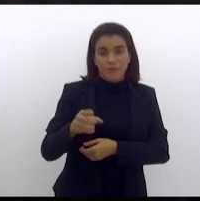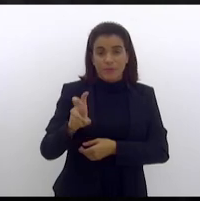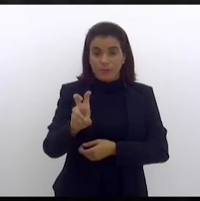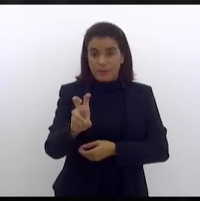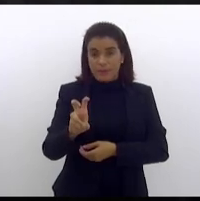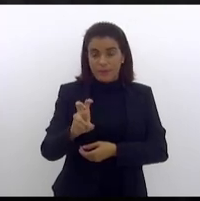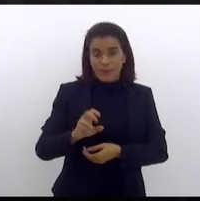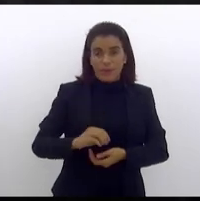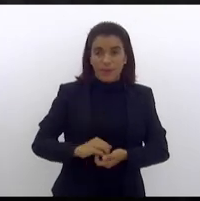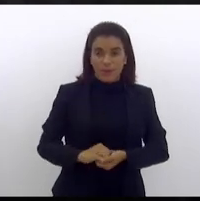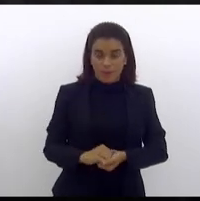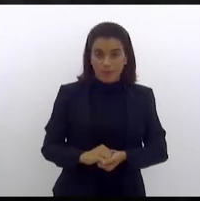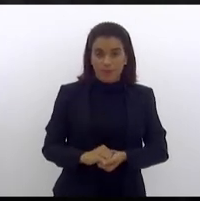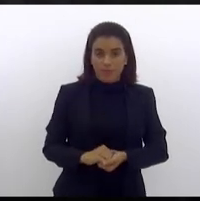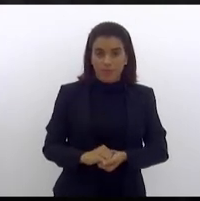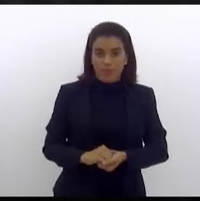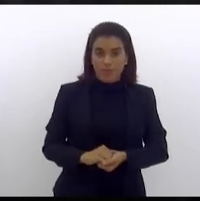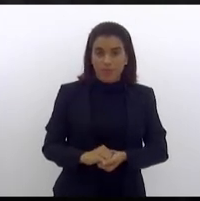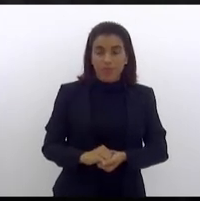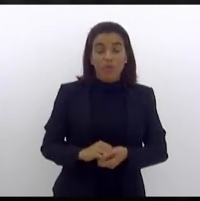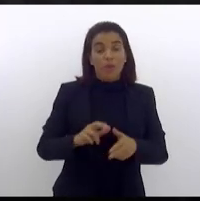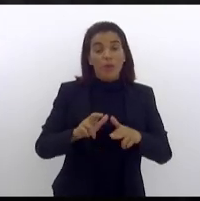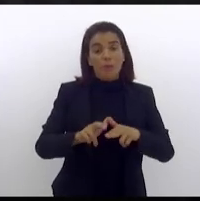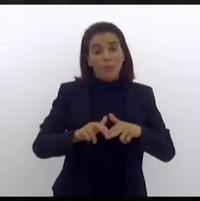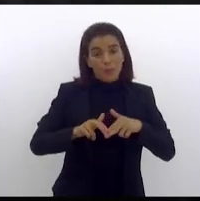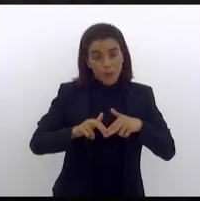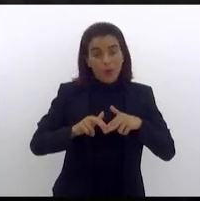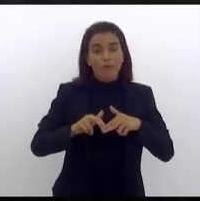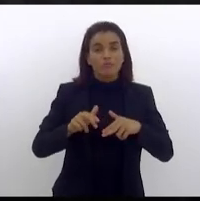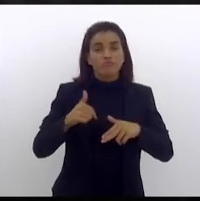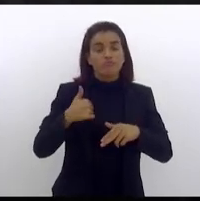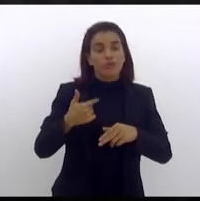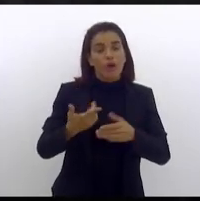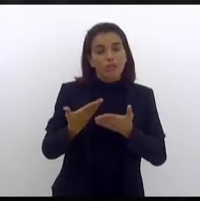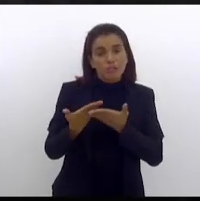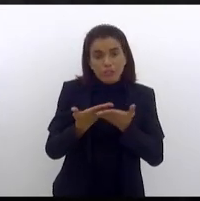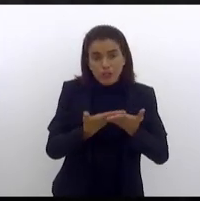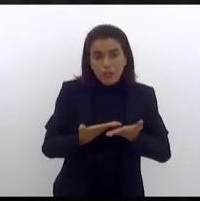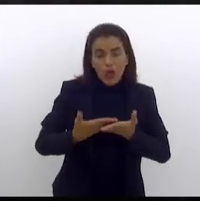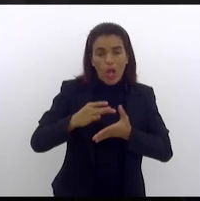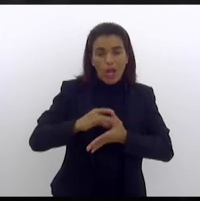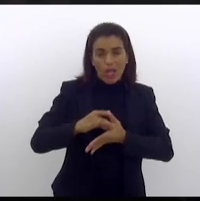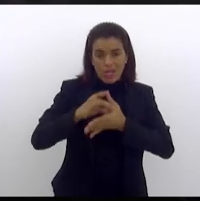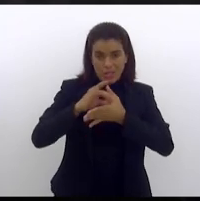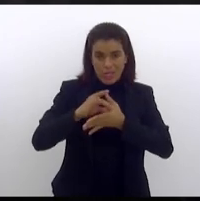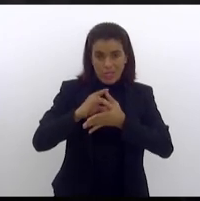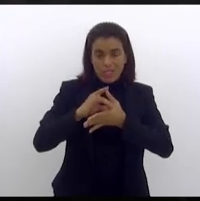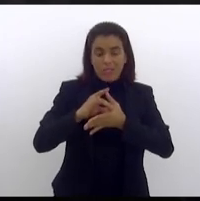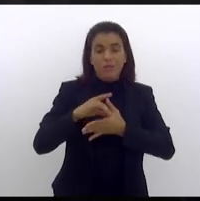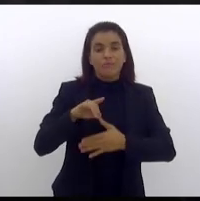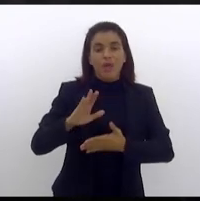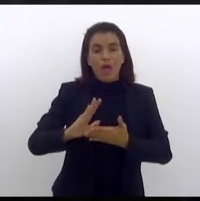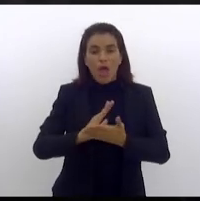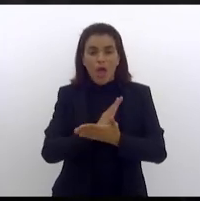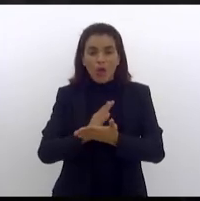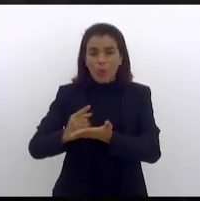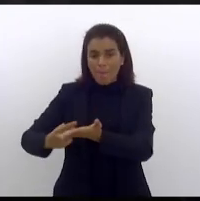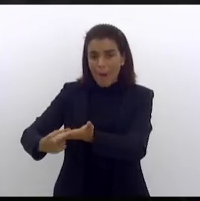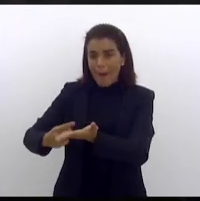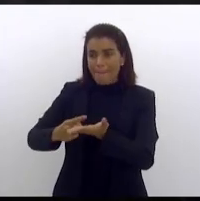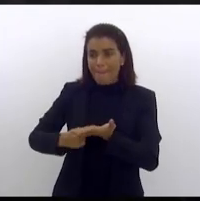me em função disso fizemos no colégio de líderes alguns